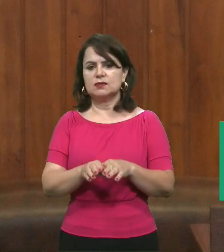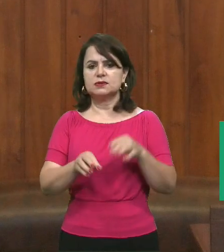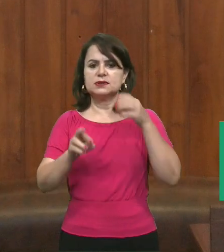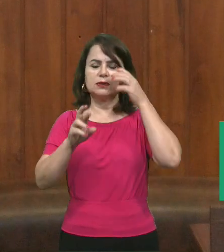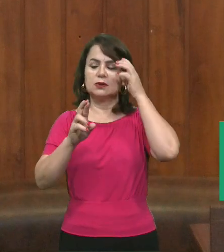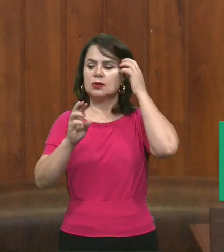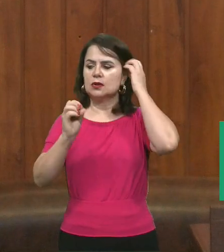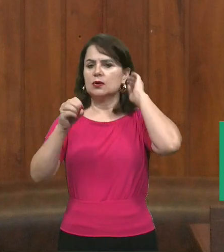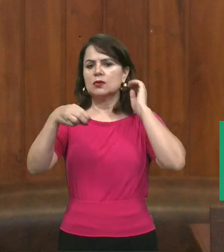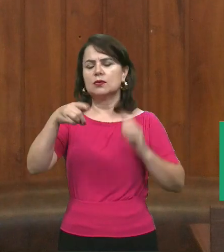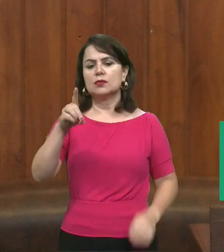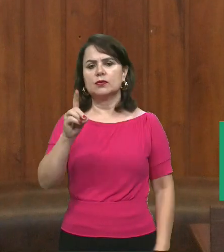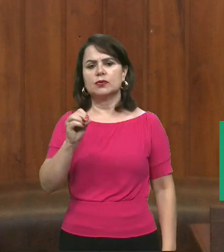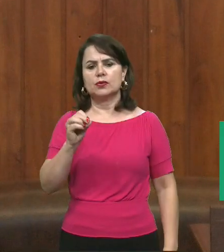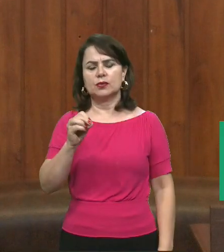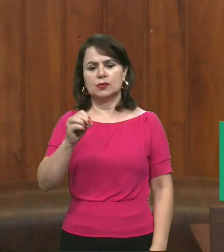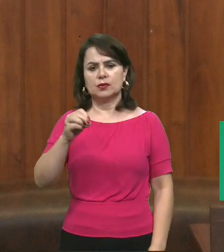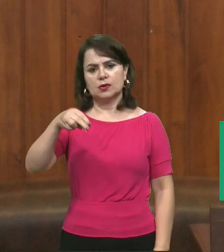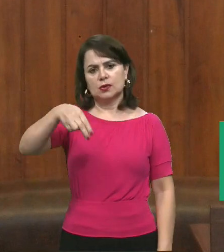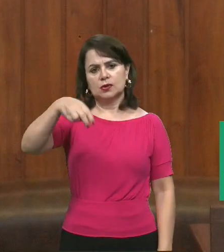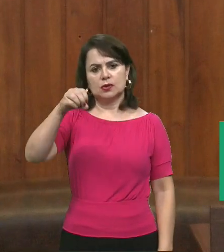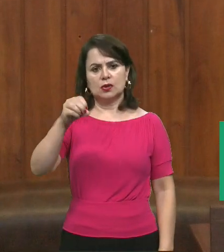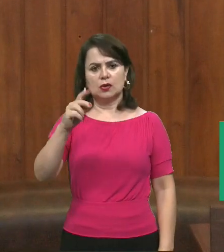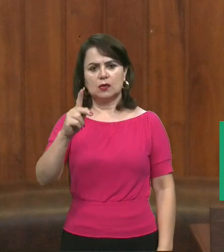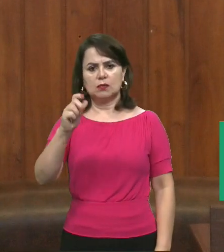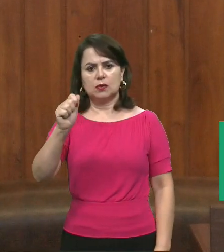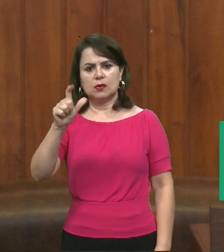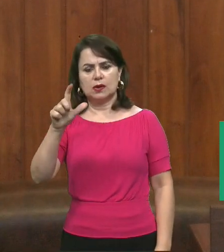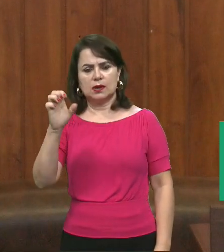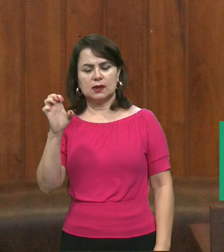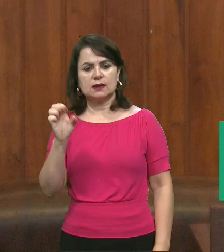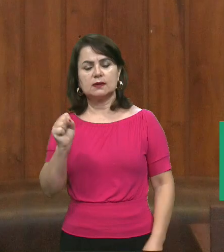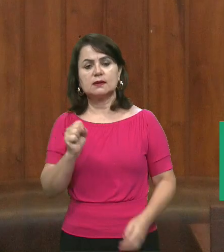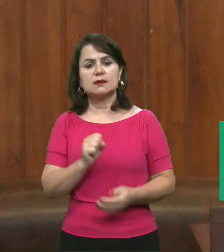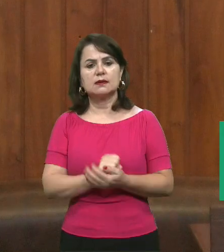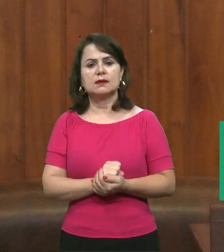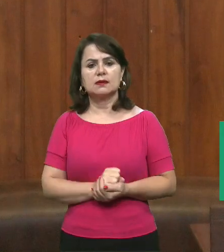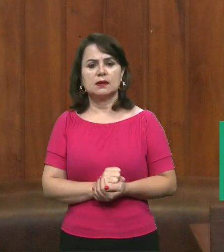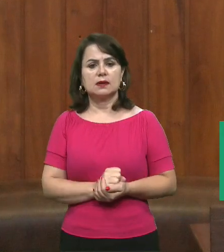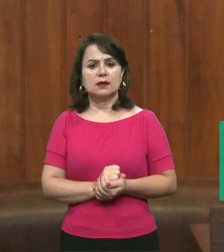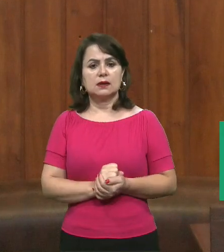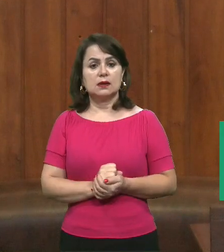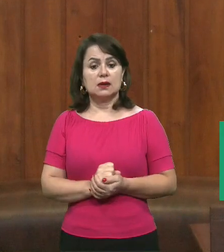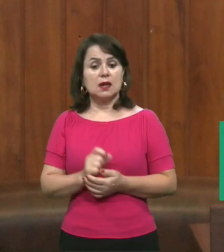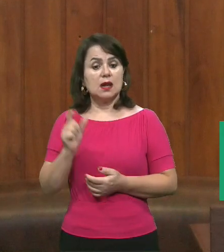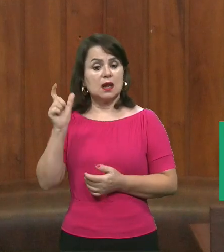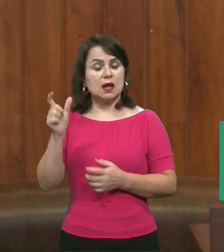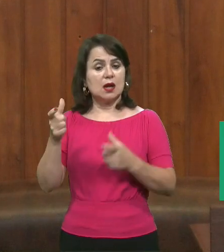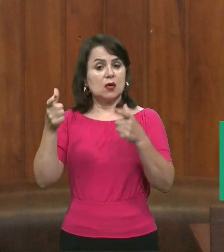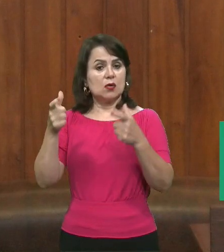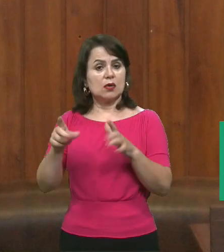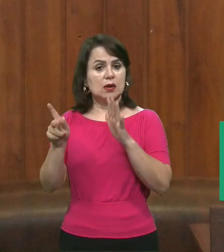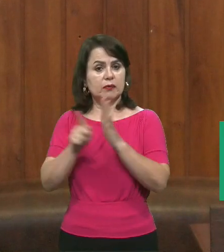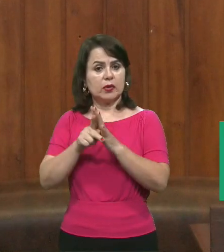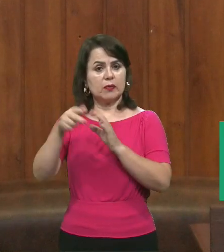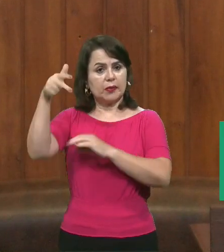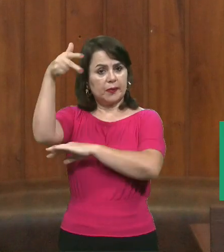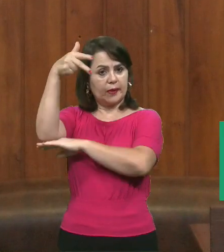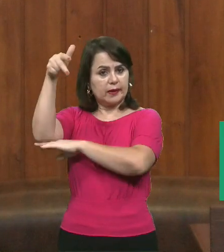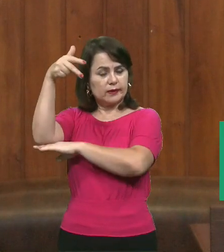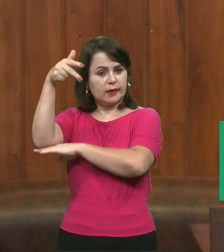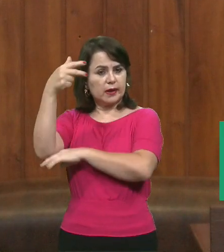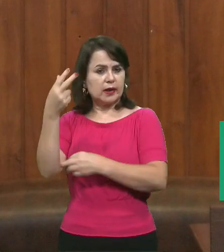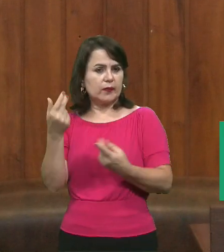Talentec responde por fraude no processo licitatório, denominada lá Máfia dos Radares. O prefeito do